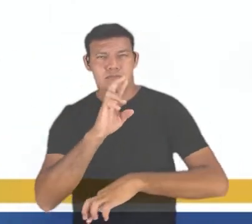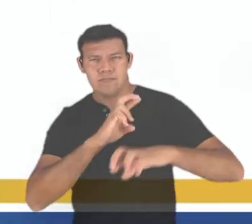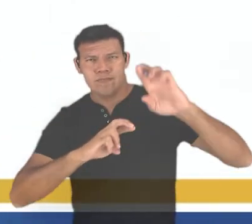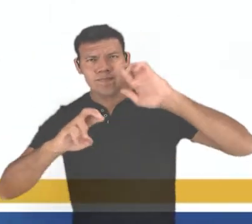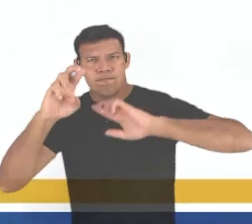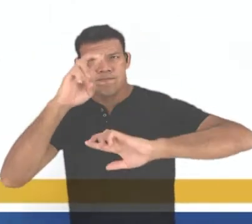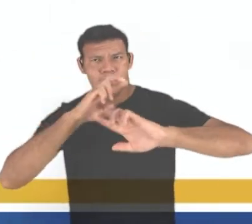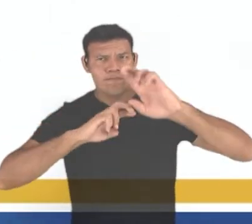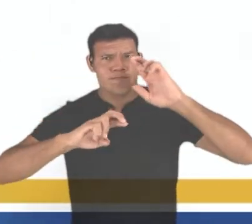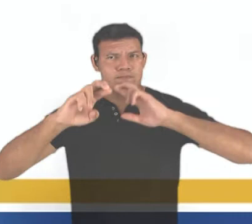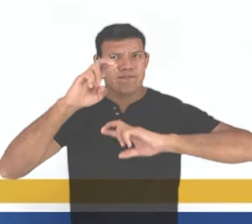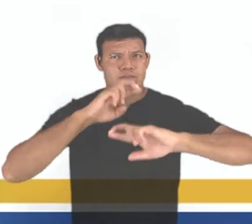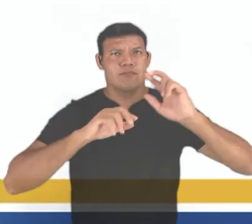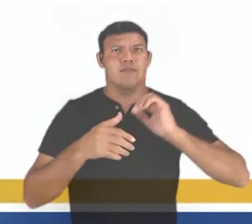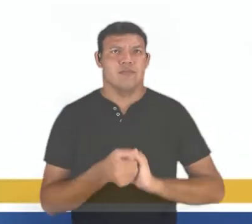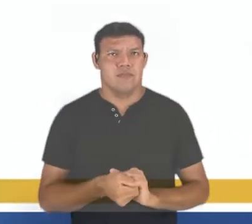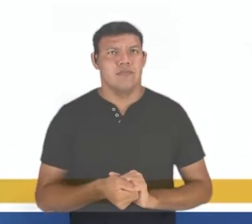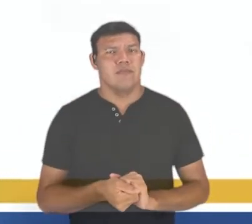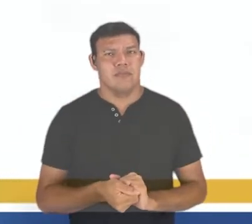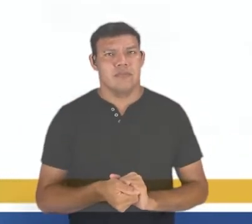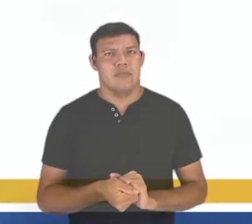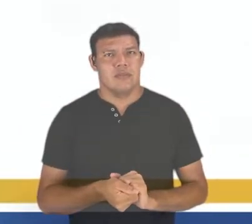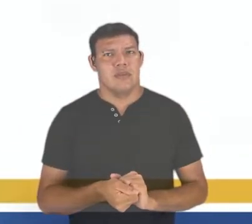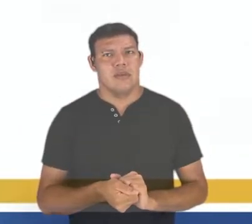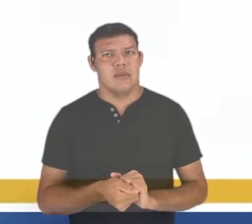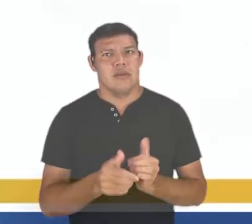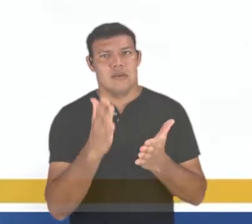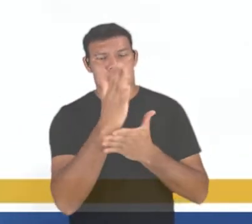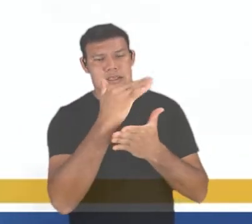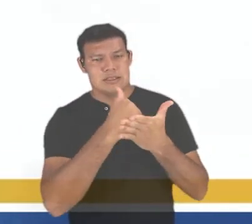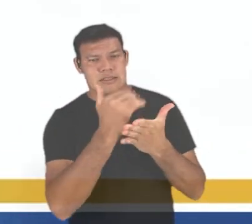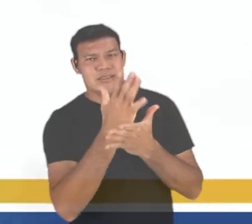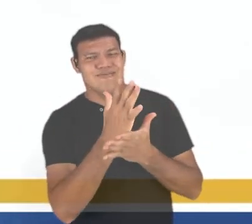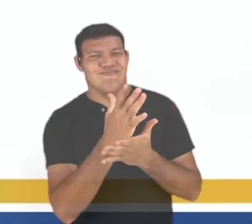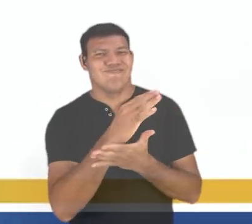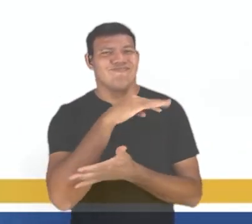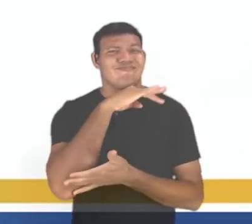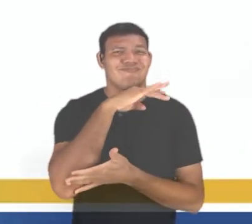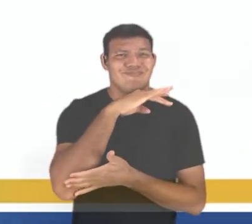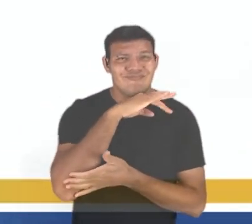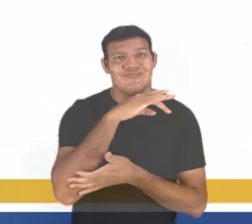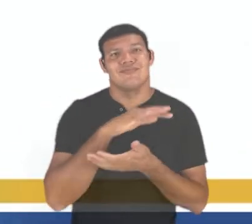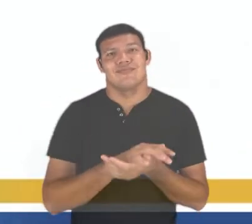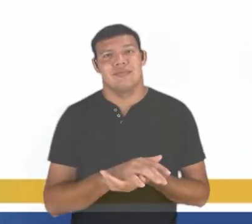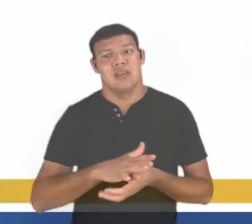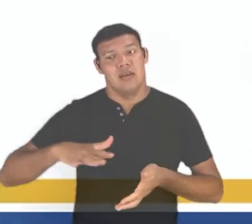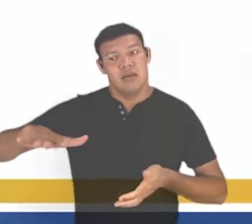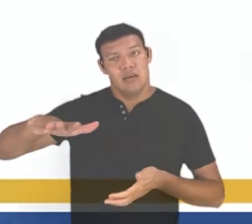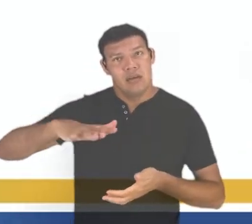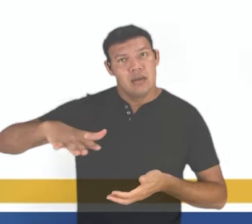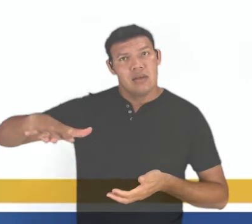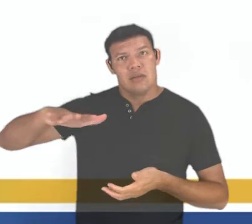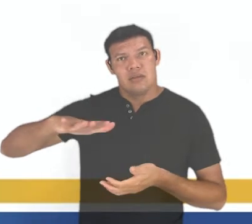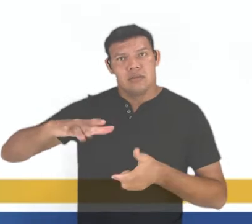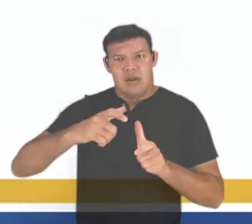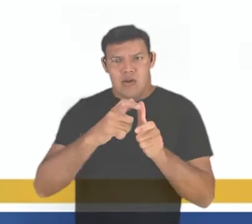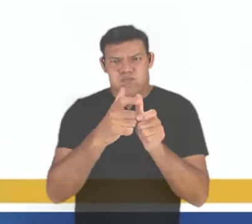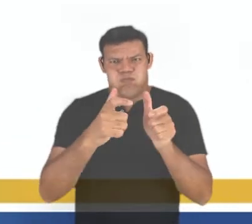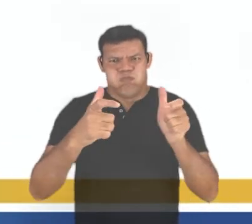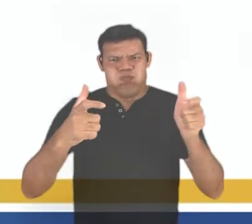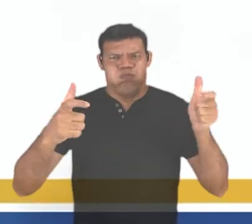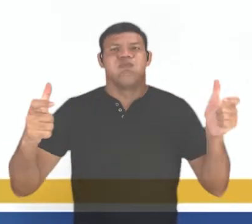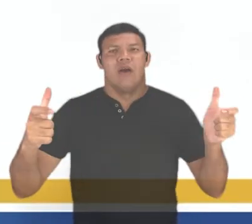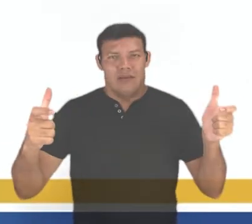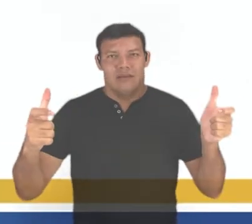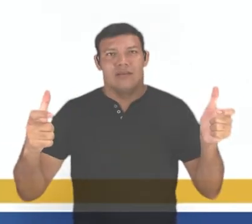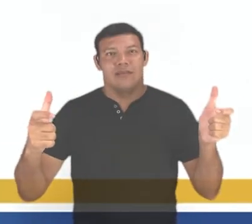Que há uma má distribuição também da população pelo mundo. Vai ter áreas com um contingente populacional